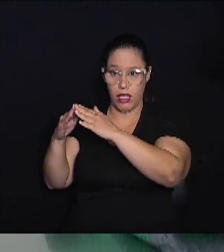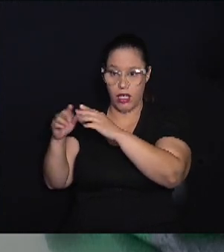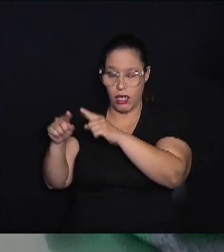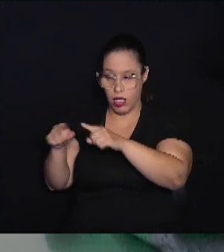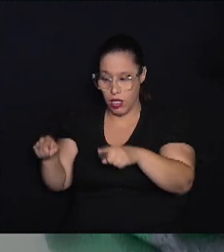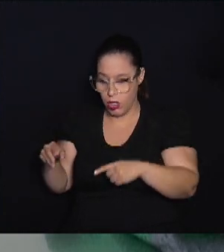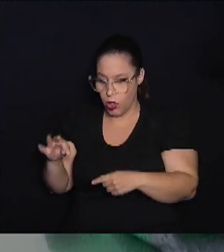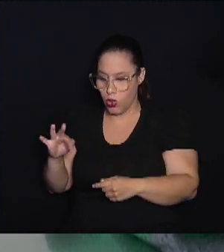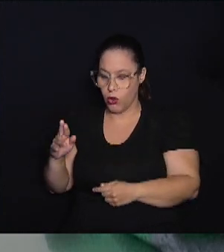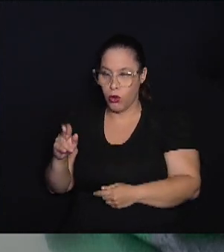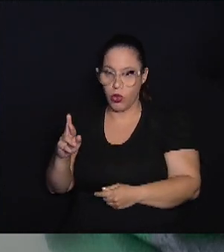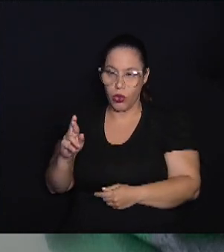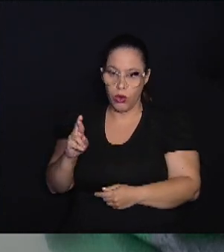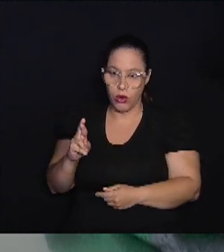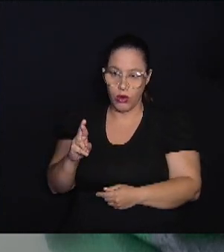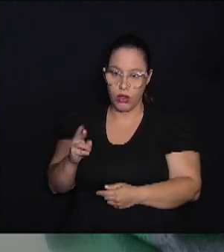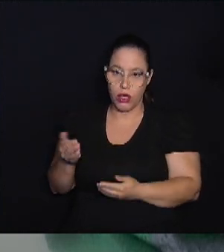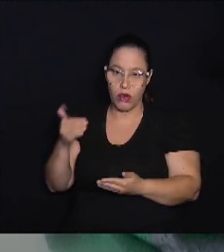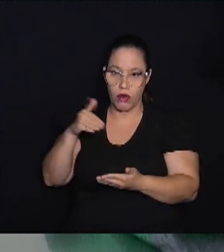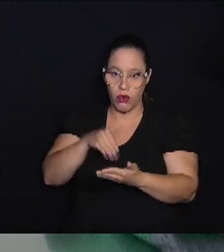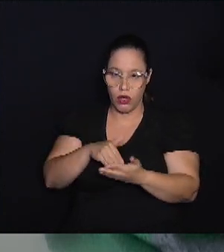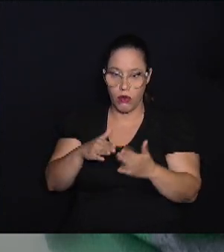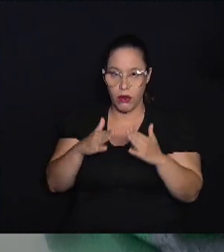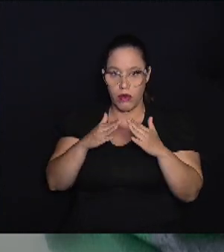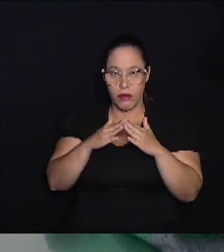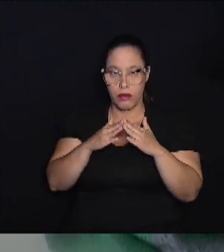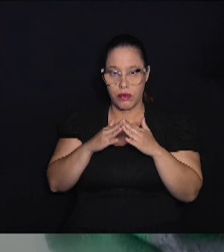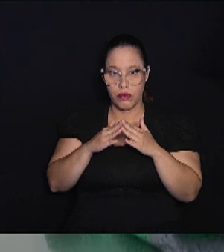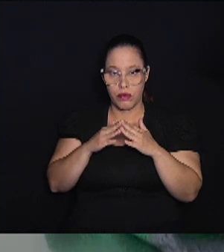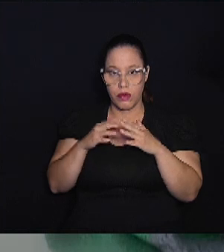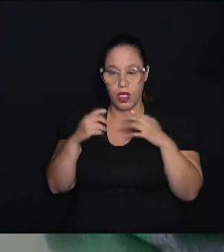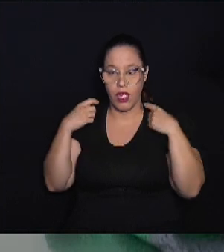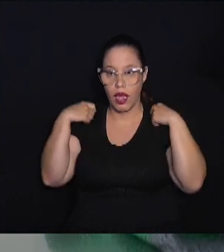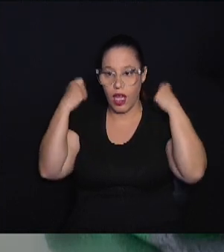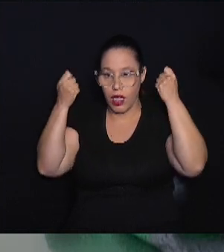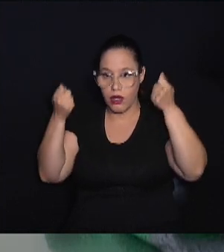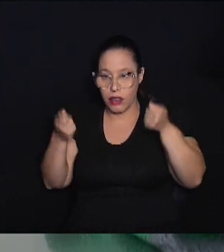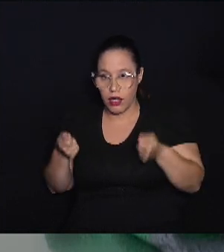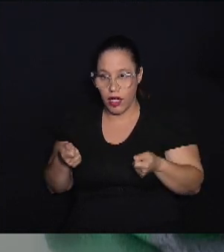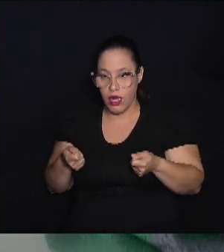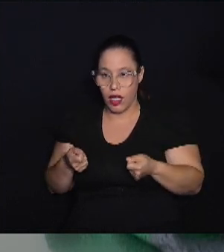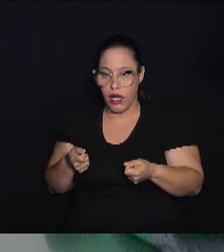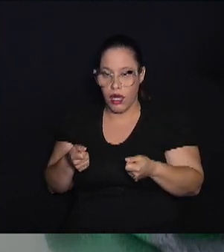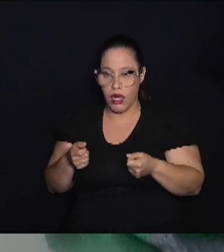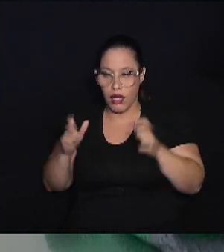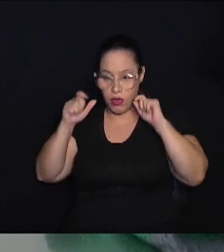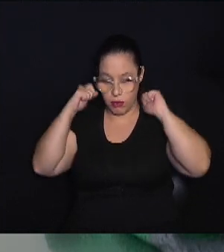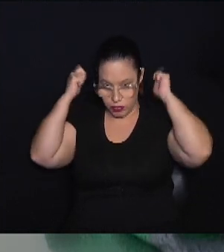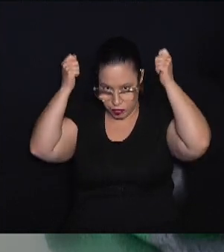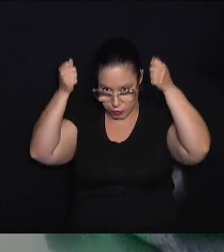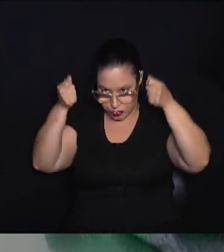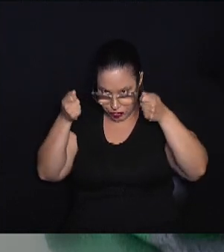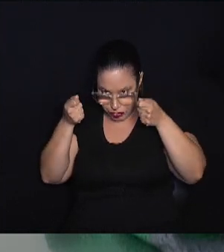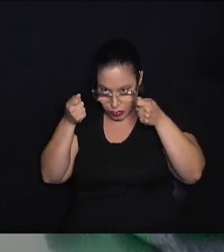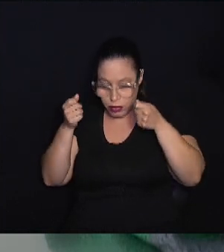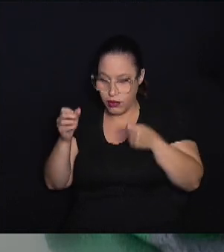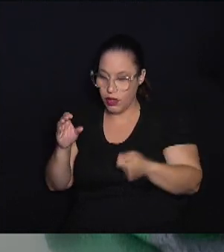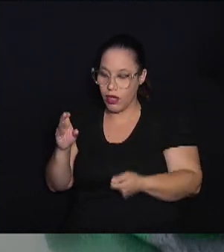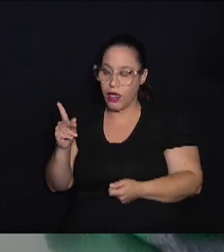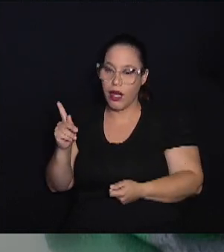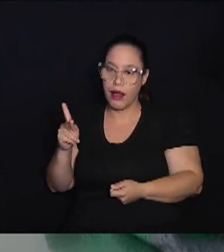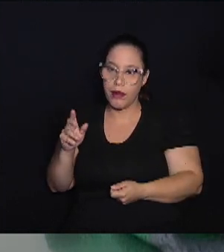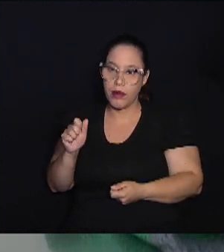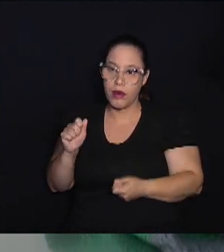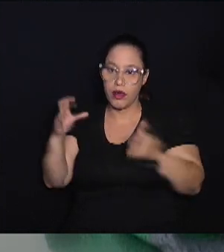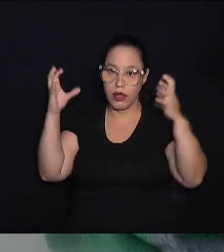que ter ao voltar para casa? A capinha de chuva, ela vai proteger essa parte da cabeça e do corpinho, mas